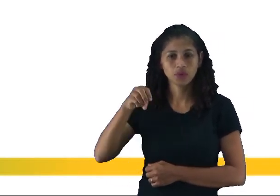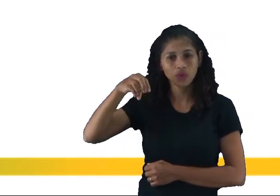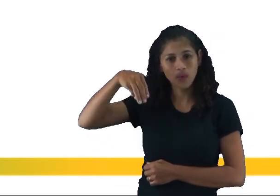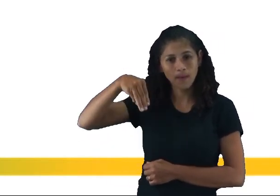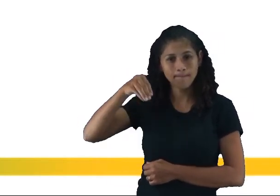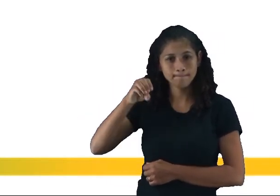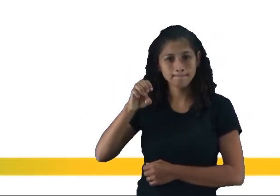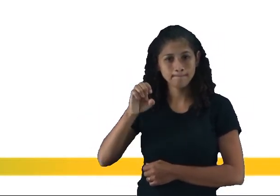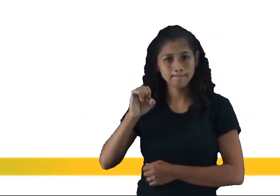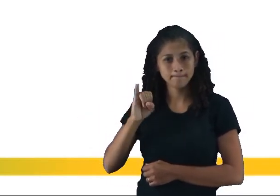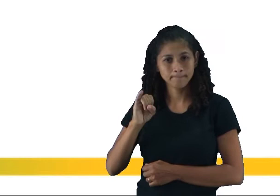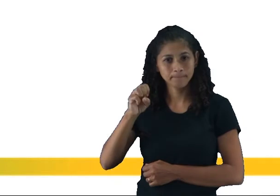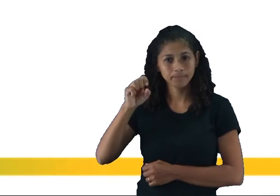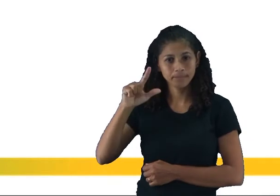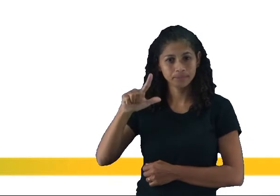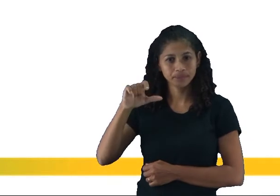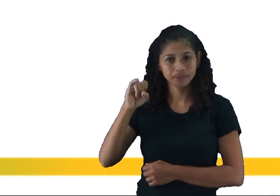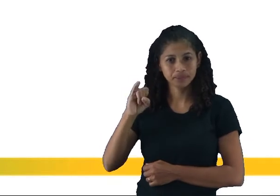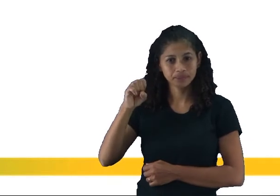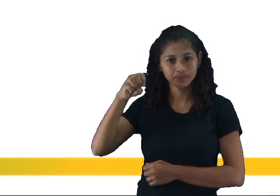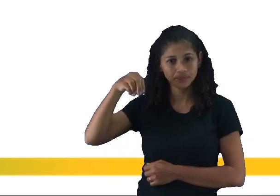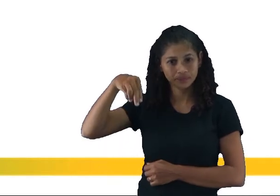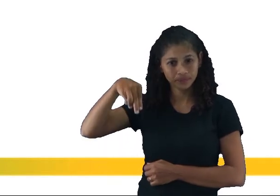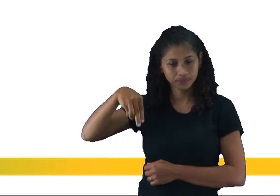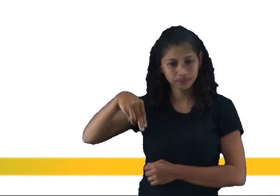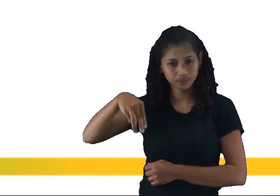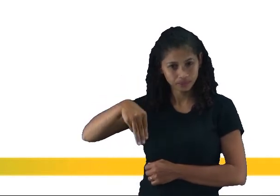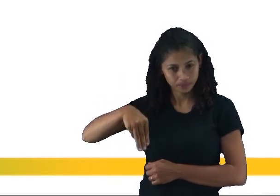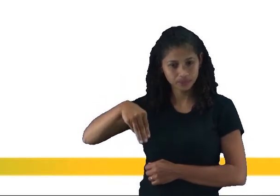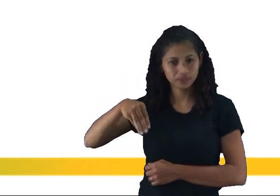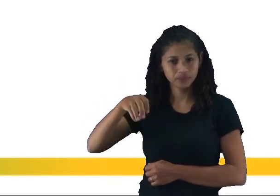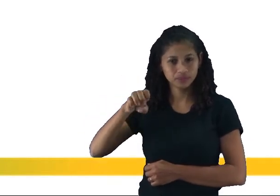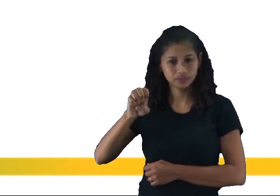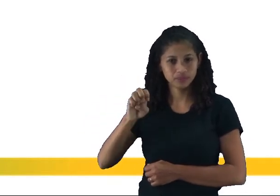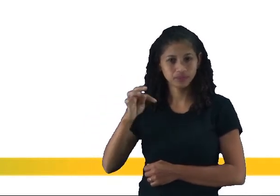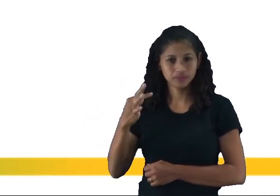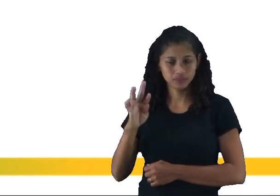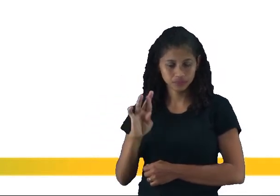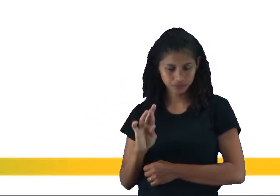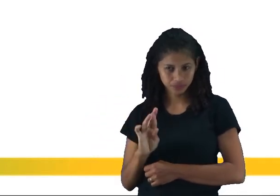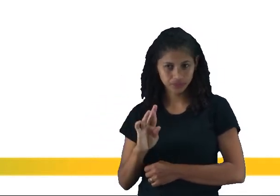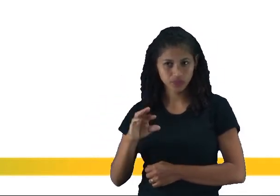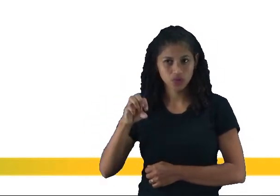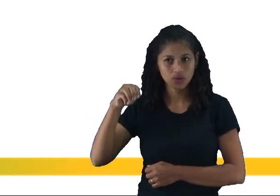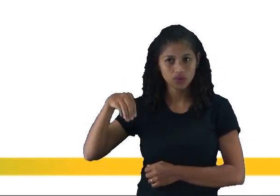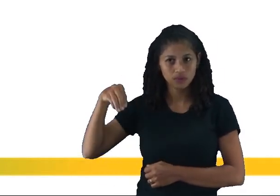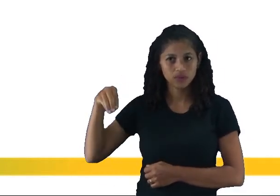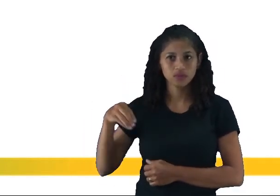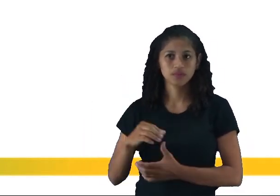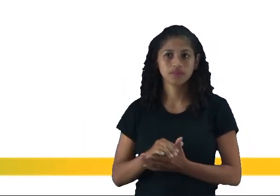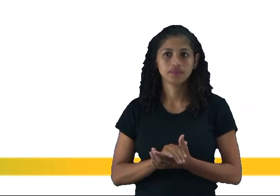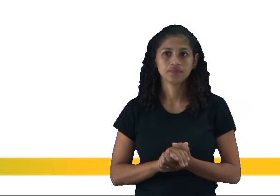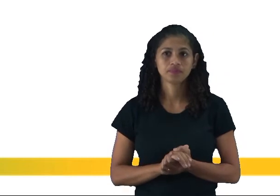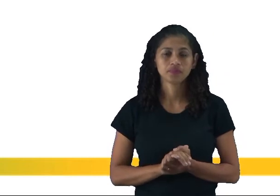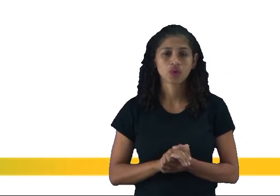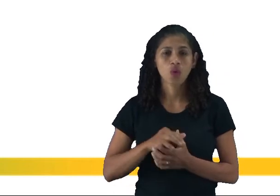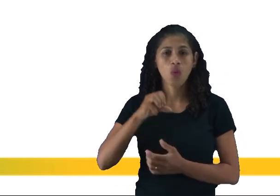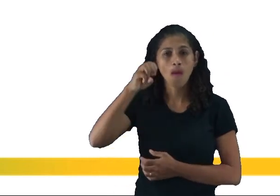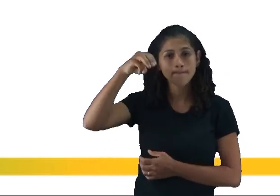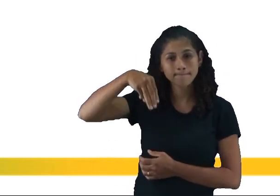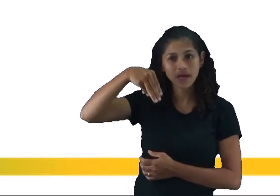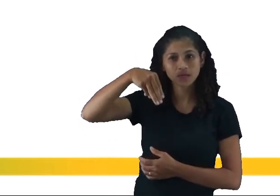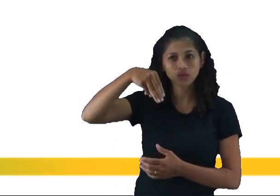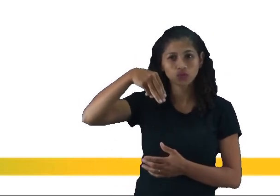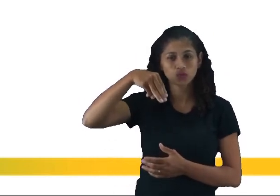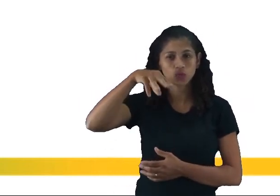essa equivalência, aqui nós temos um quadro onde o metro vai ficar bem no centro, bem no meio. E